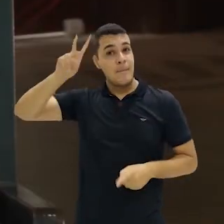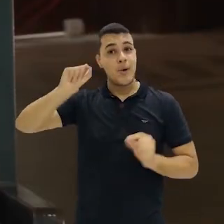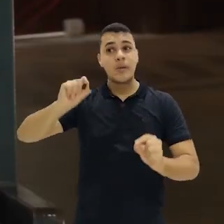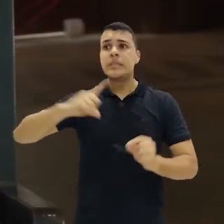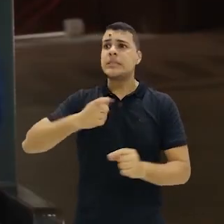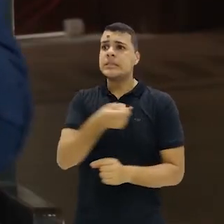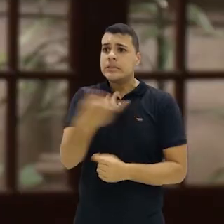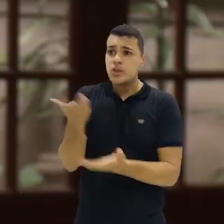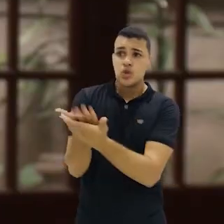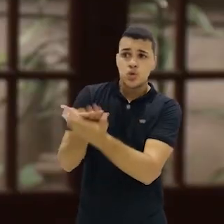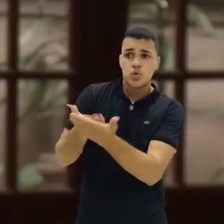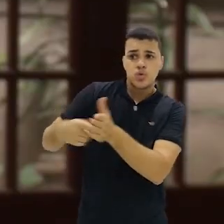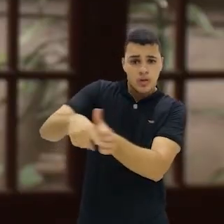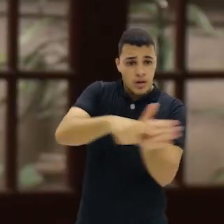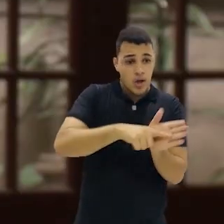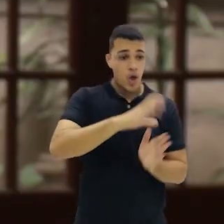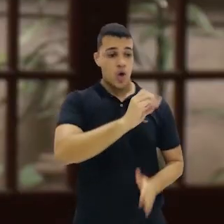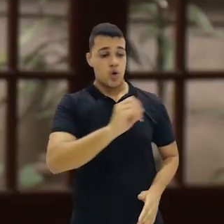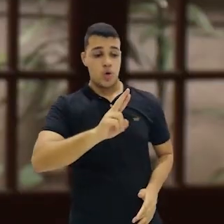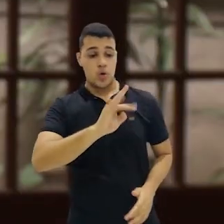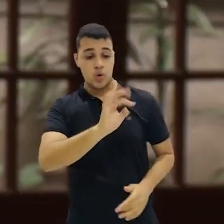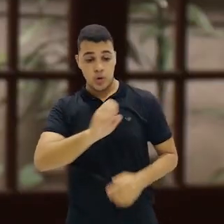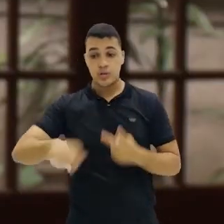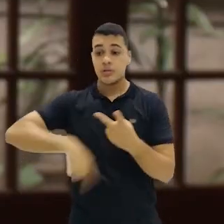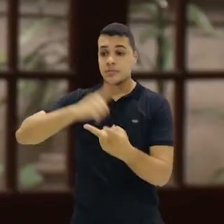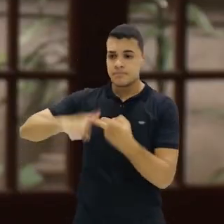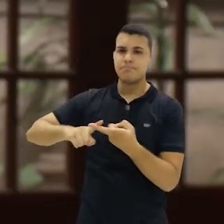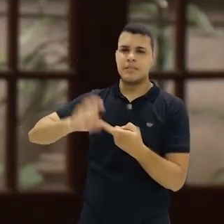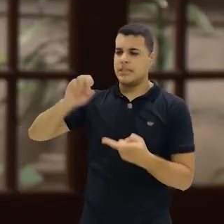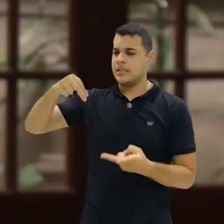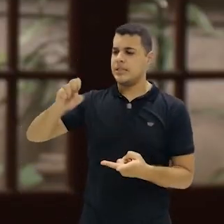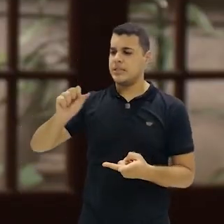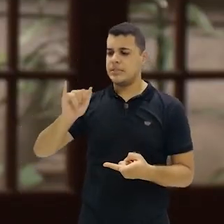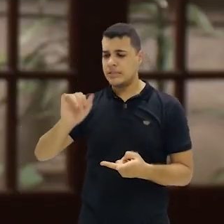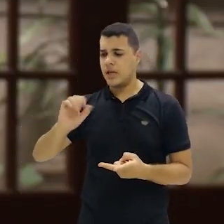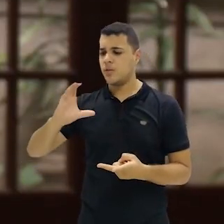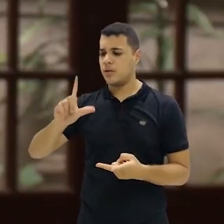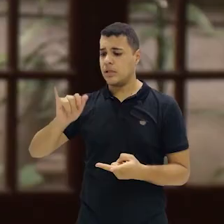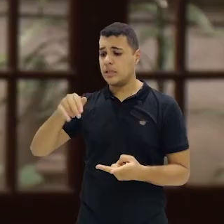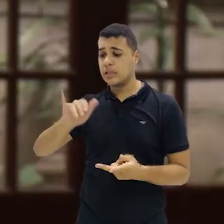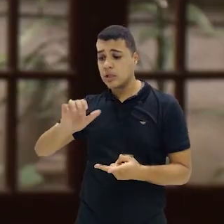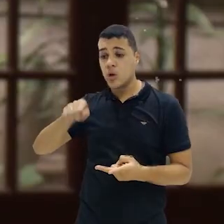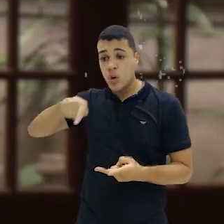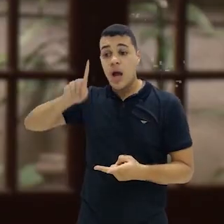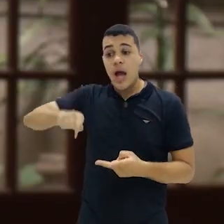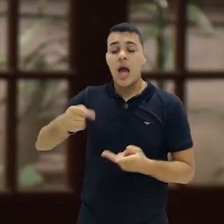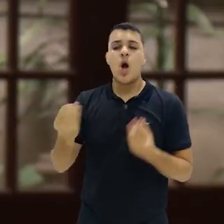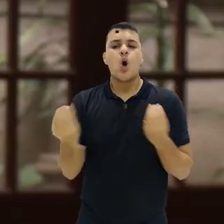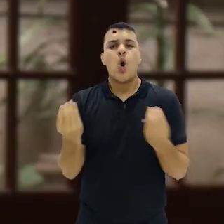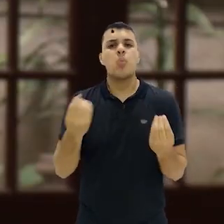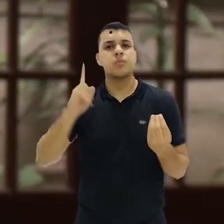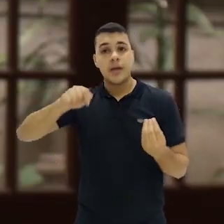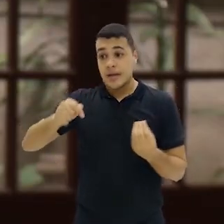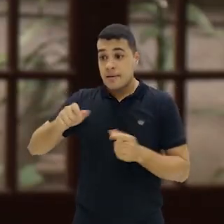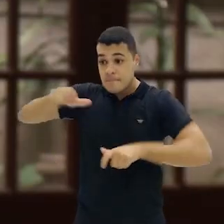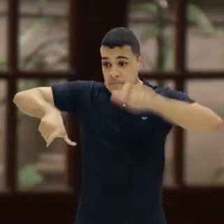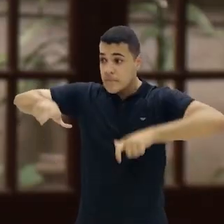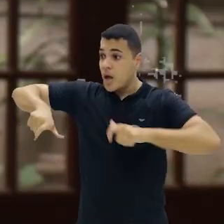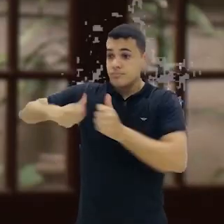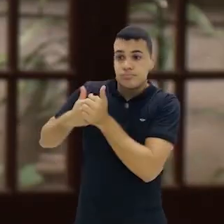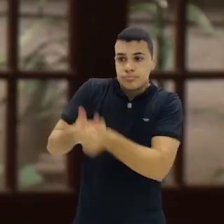e randomizados são estudos longitudinais. Eles implicam que, num determinado momento do tempo, esses indivíduos